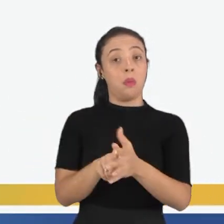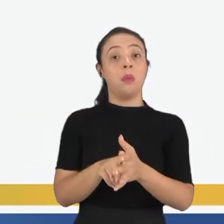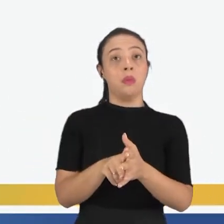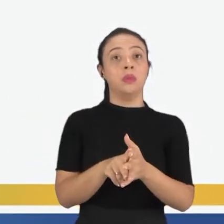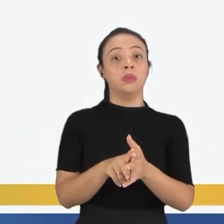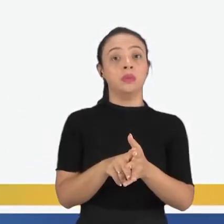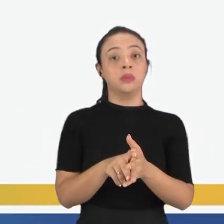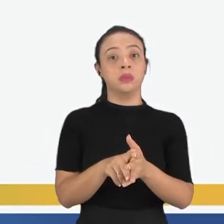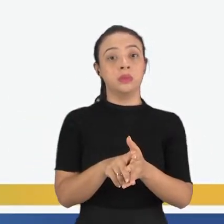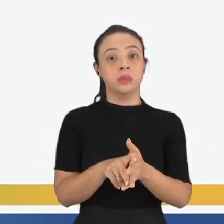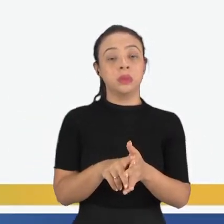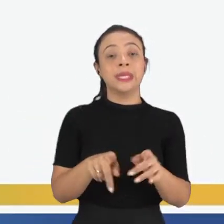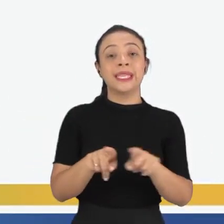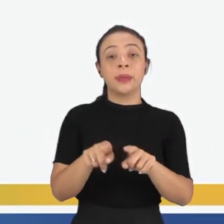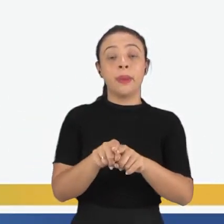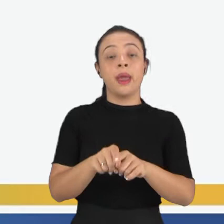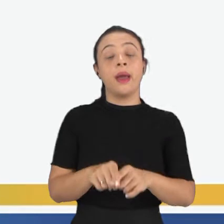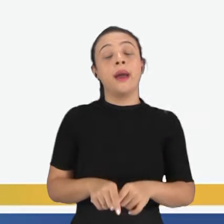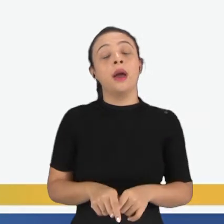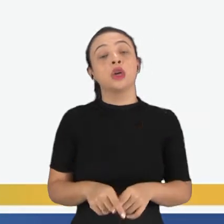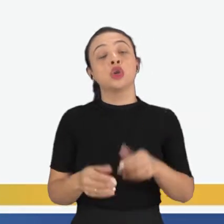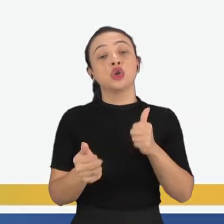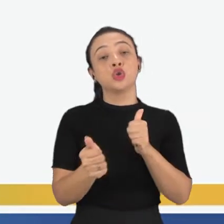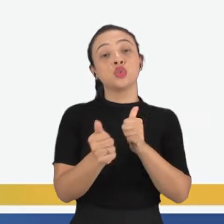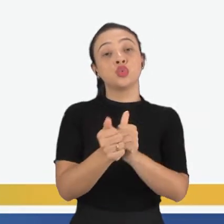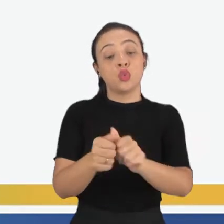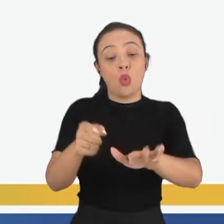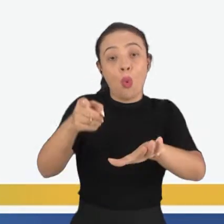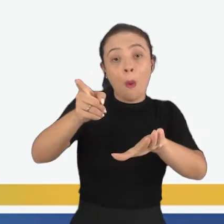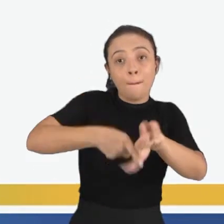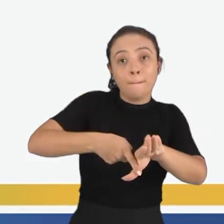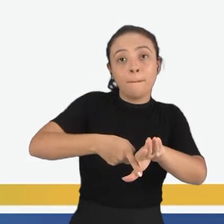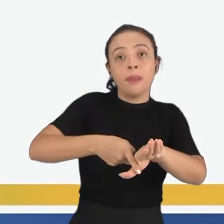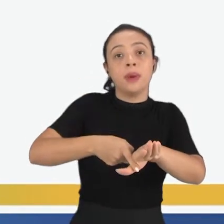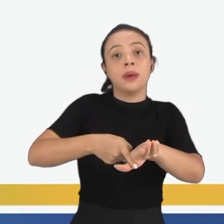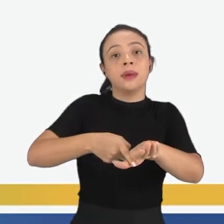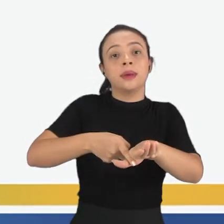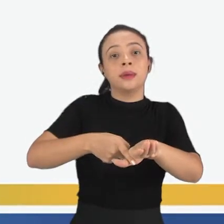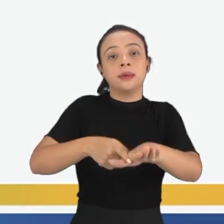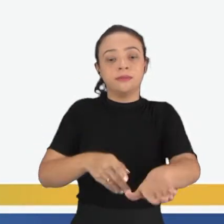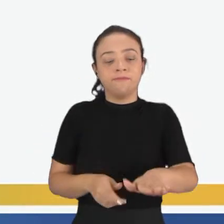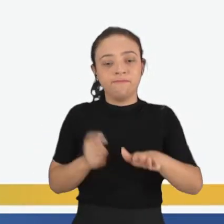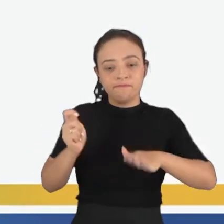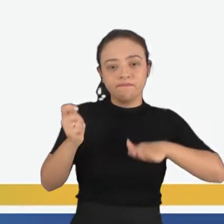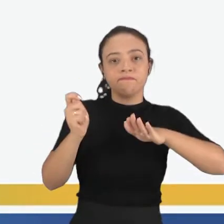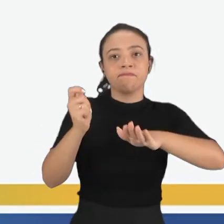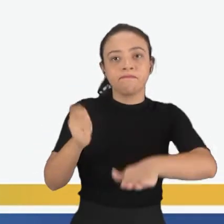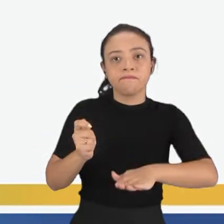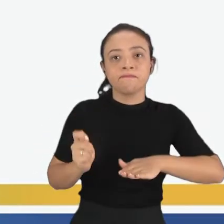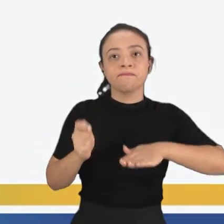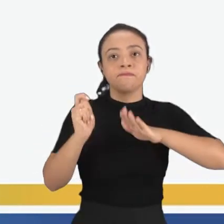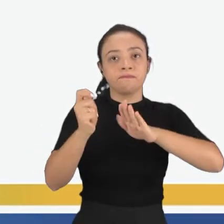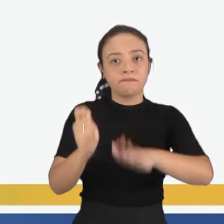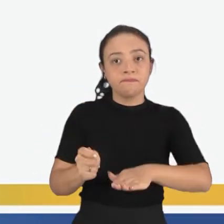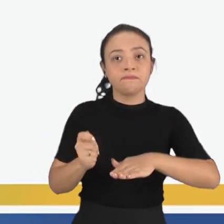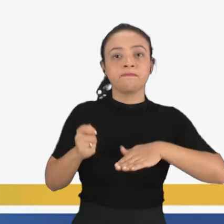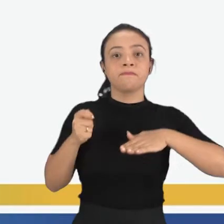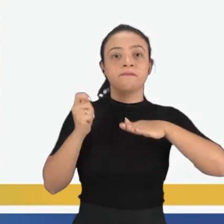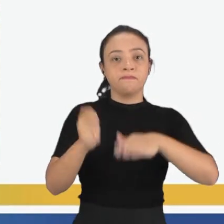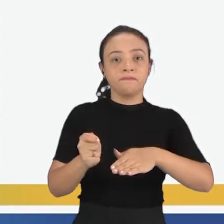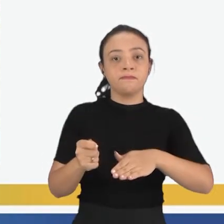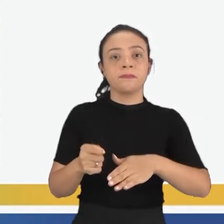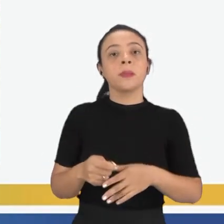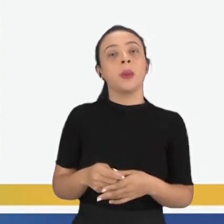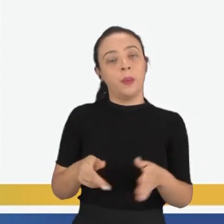o tom da pisada. Enquanto eles vão marchando, eles vão tocando essa maraca. Então, é muito característico da dança